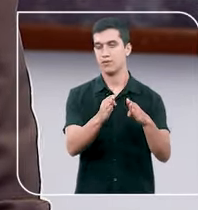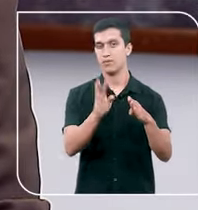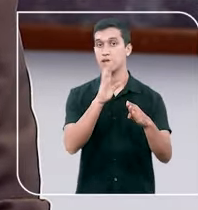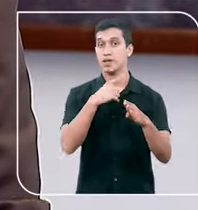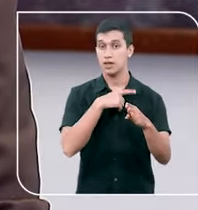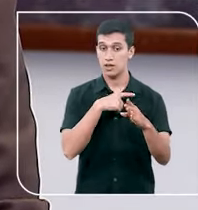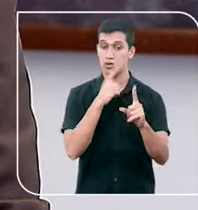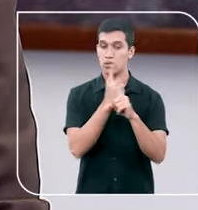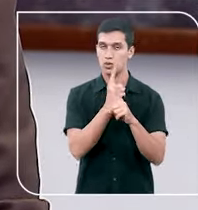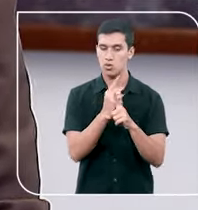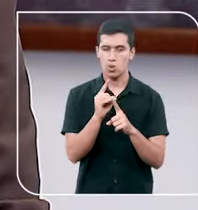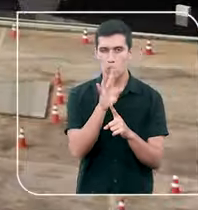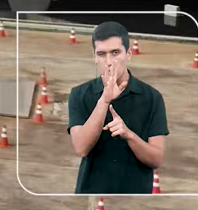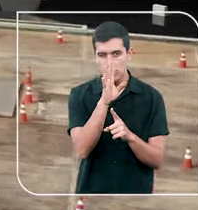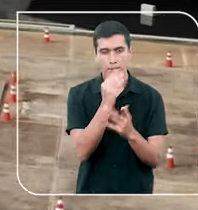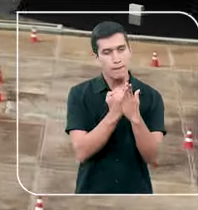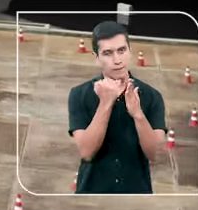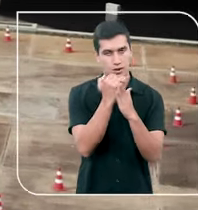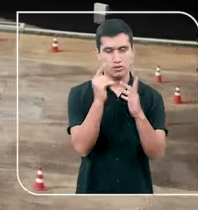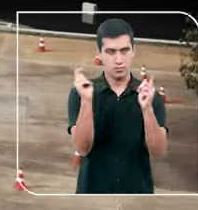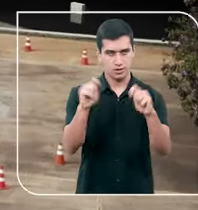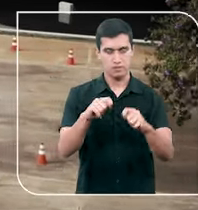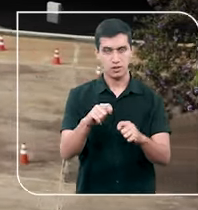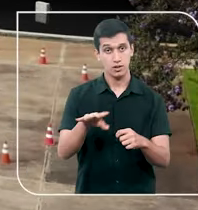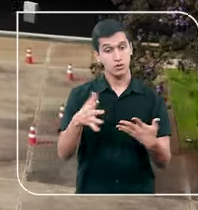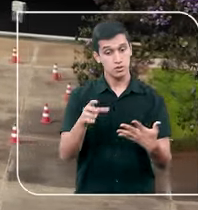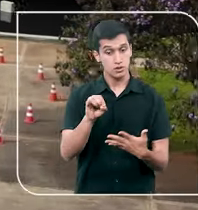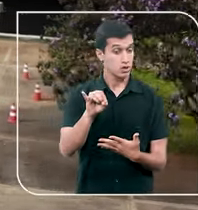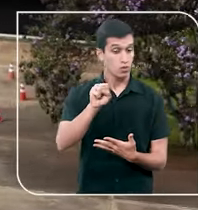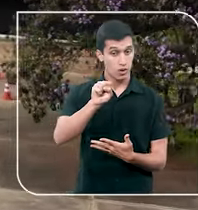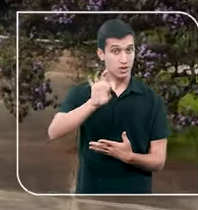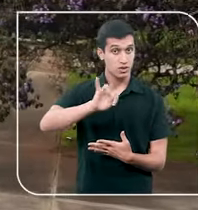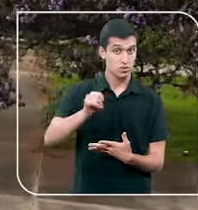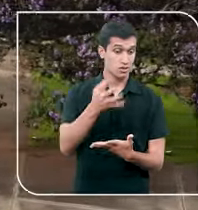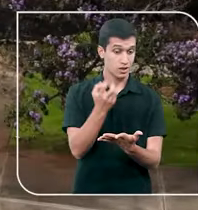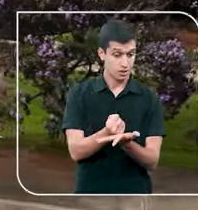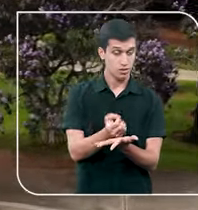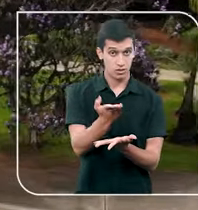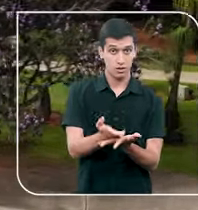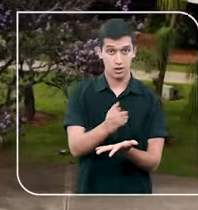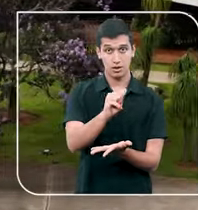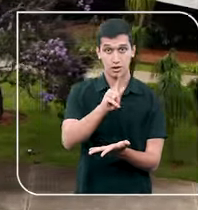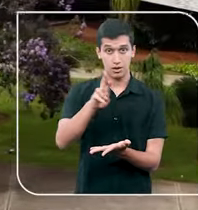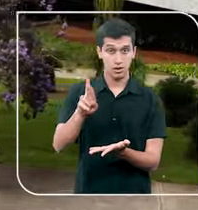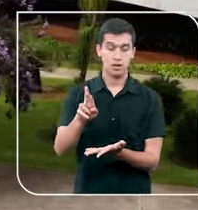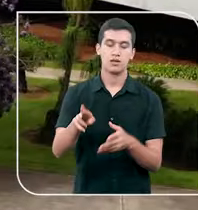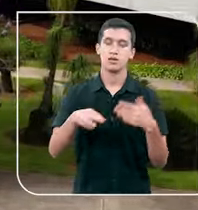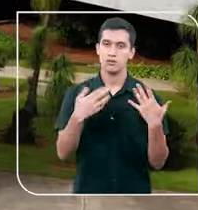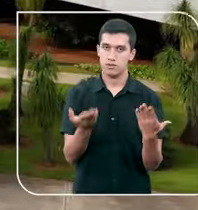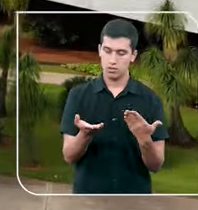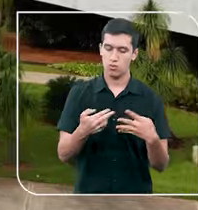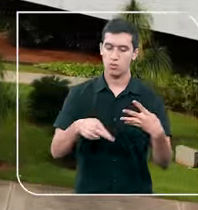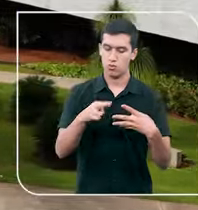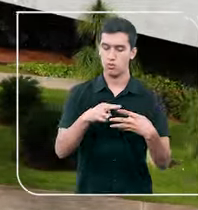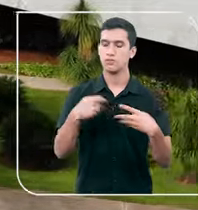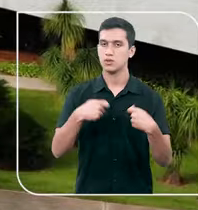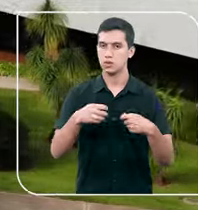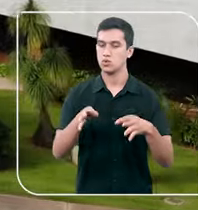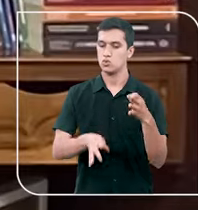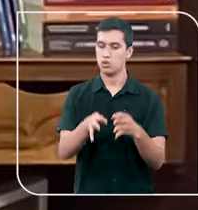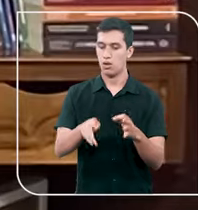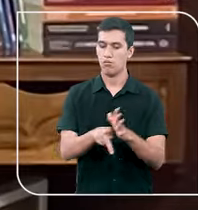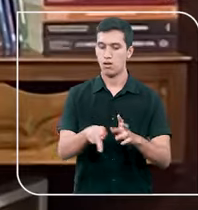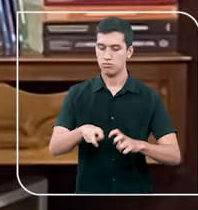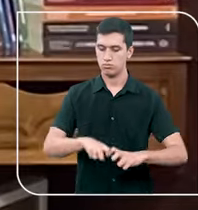na verdade, de uma exceção à regra. Nesse caso, se o STJ admitir o agravo, esse recurso deverá ser julgado pela